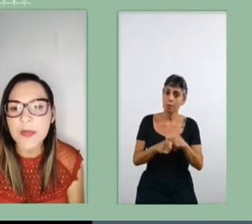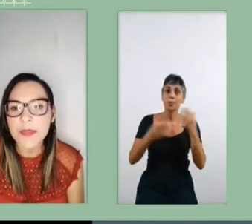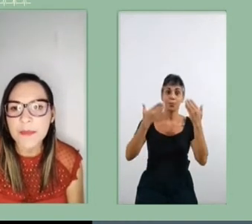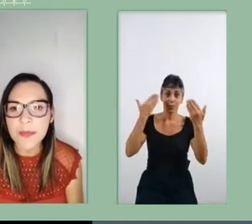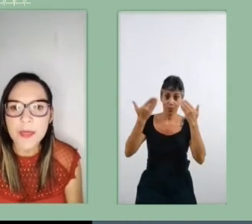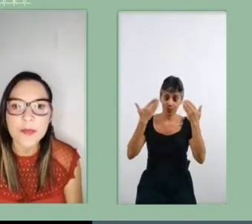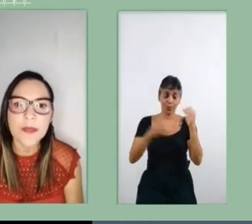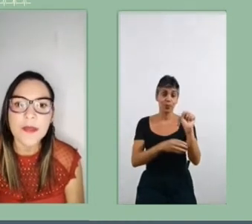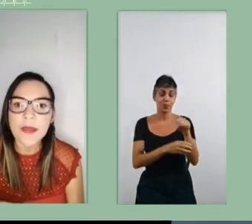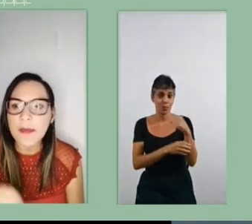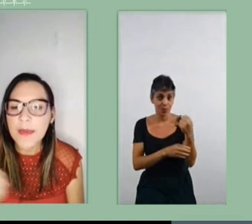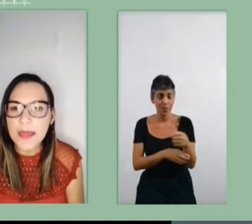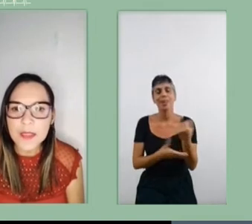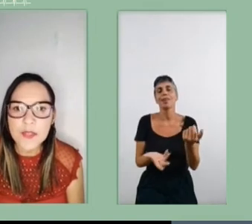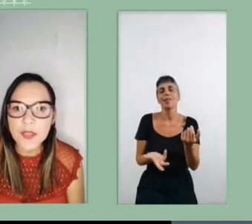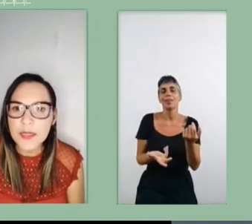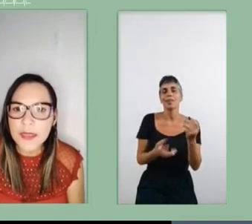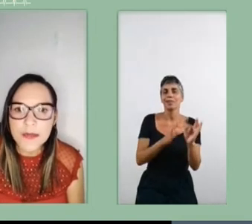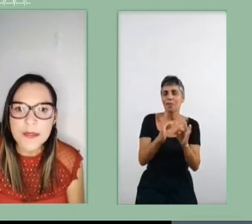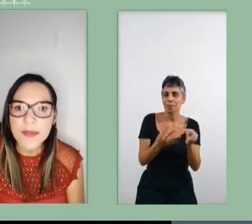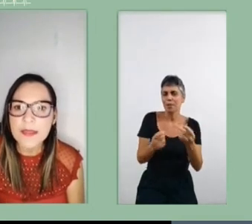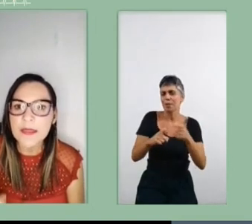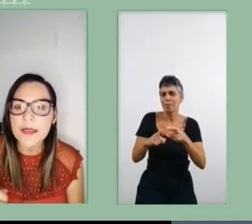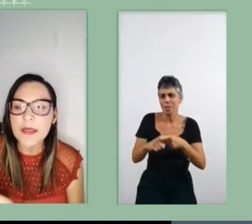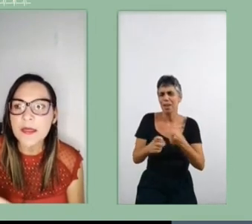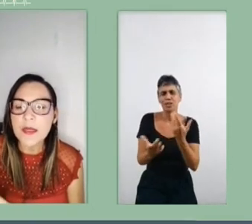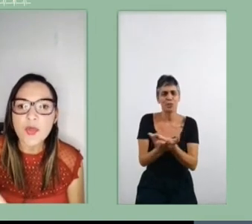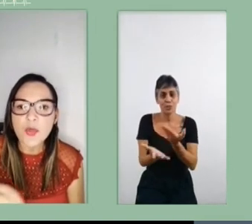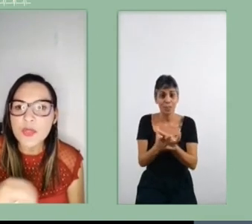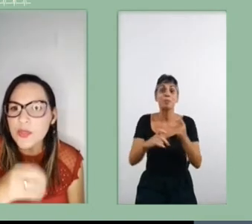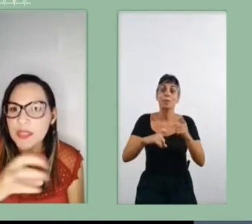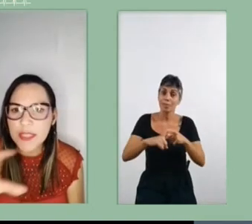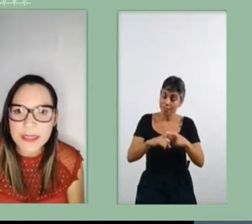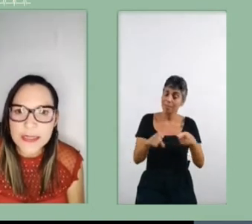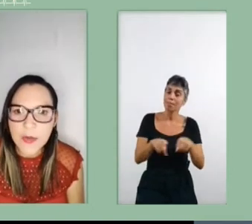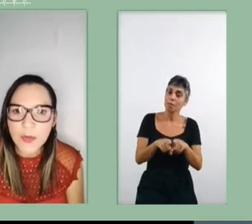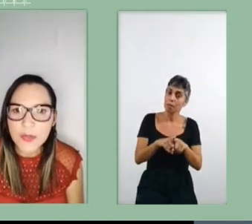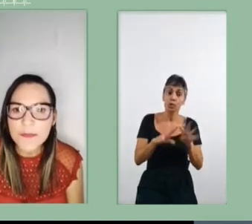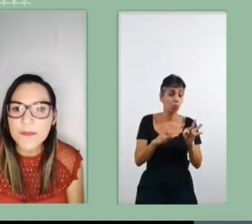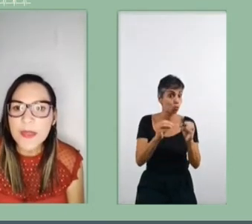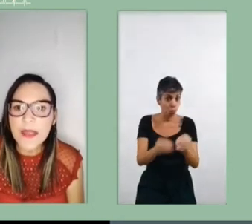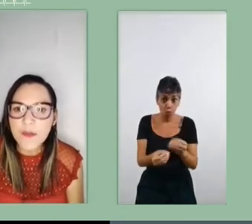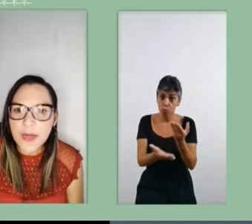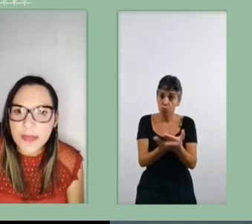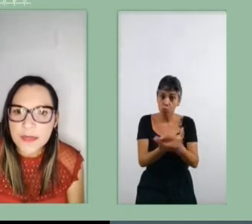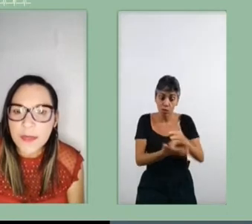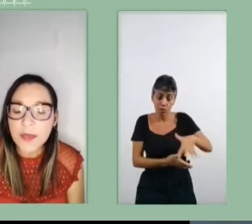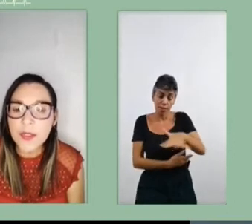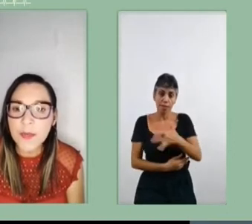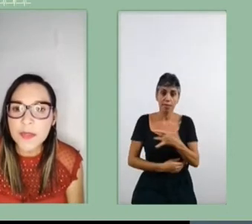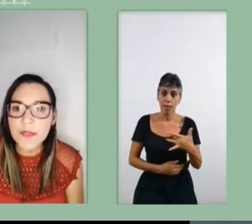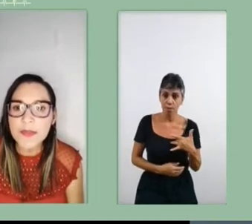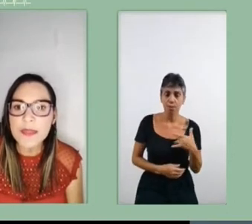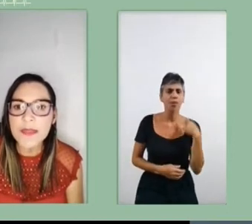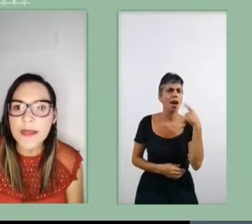fisioterapeuta, aromaterapeuta, médicos, estudantes de medicina, todos os estudantes na área de saúde, advogados também. Eu acho